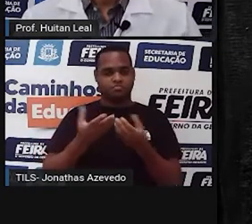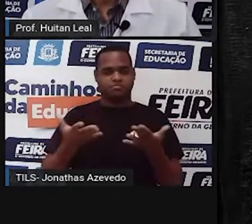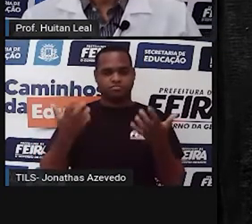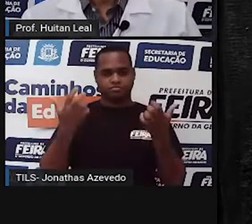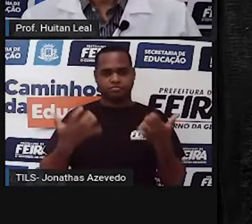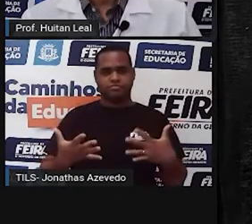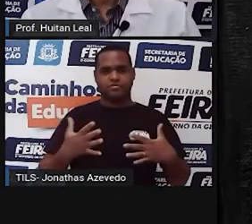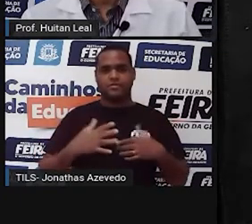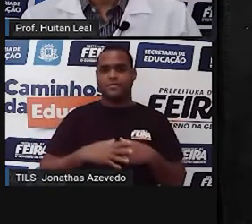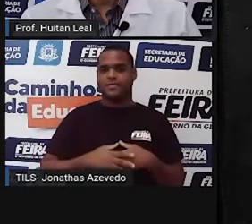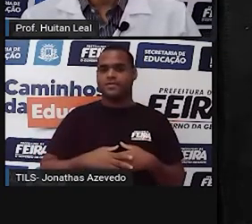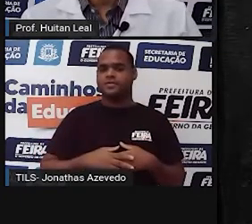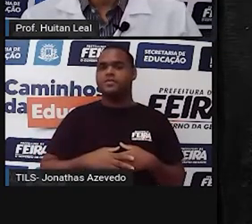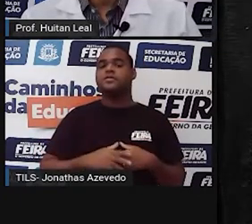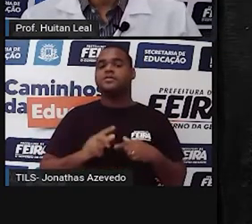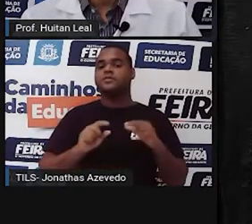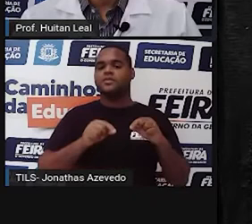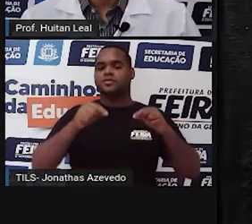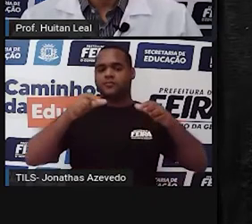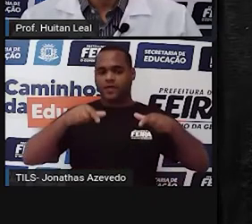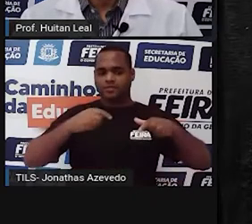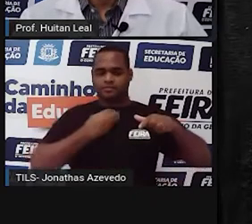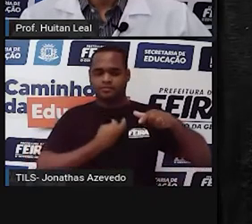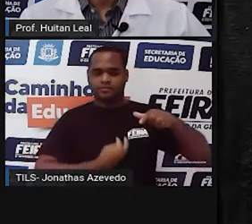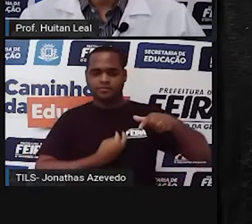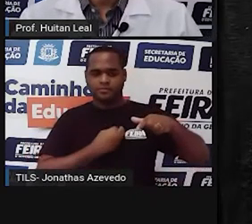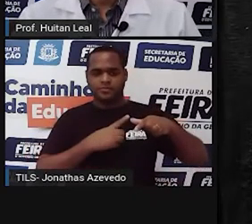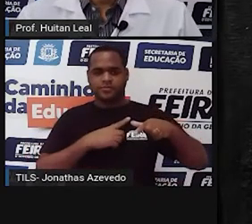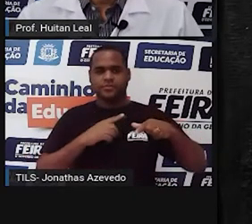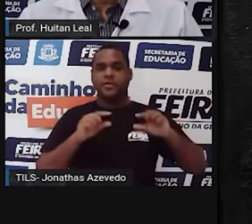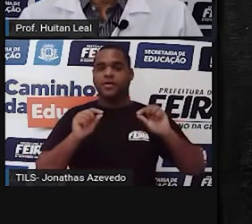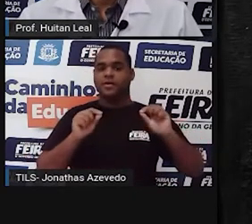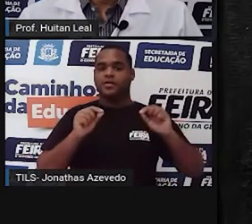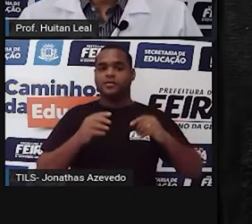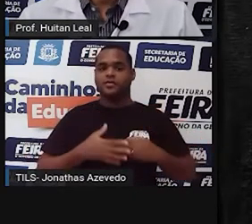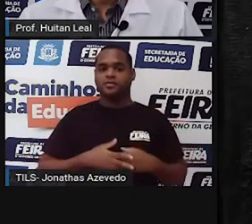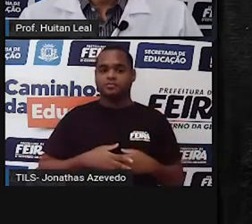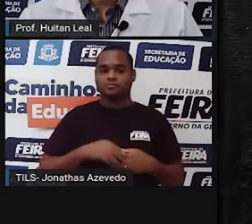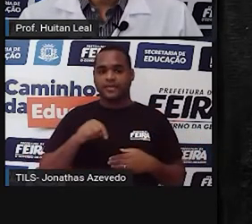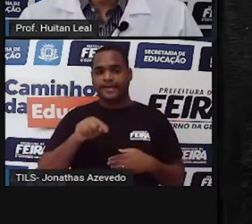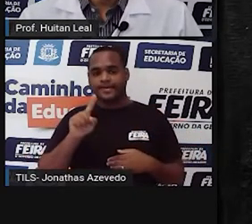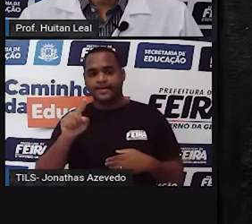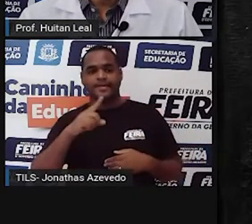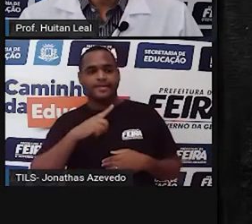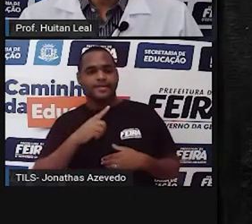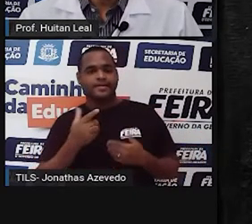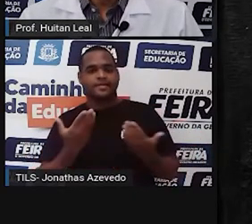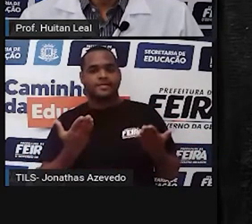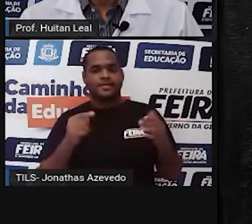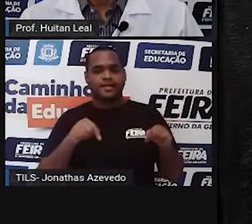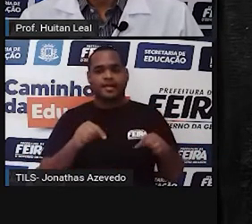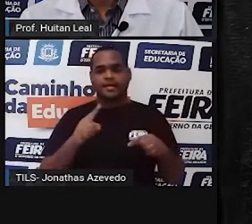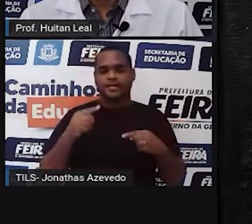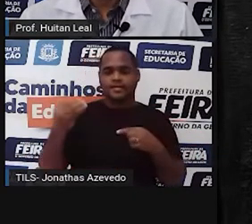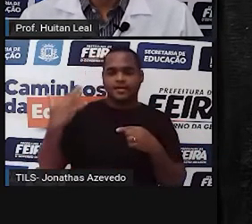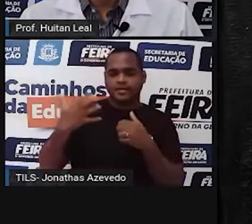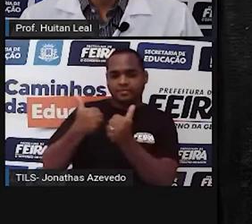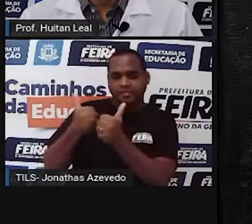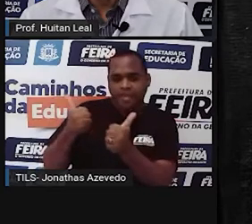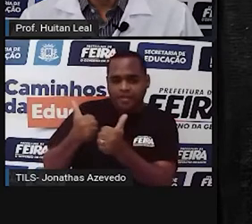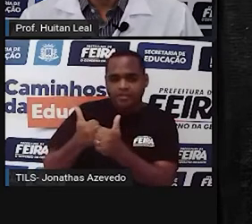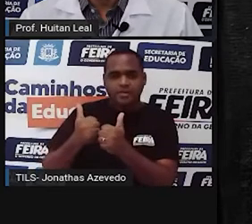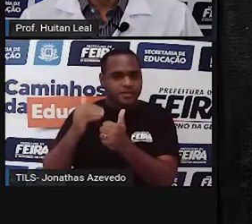vejamos. Existe o advérbio de lugar. Olha aí os exemplos. Aqui, ali, aí, cá, lá,